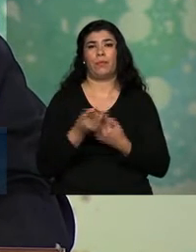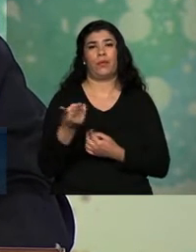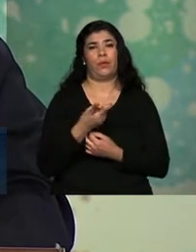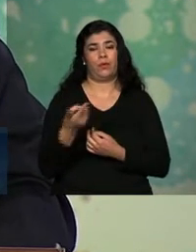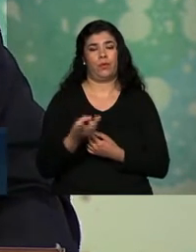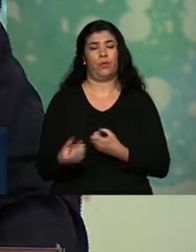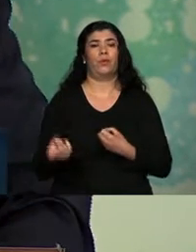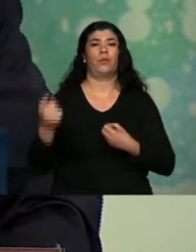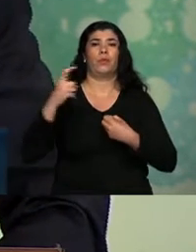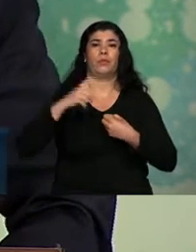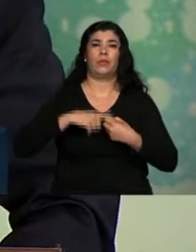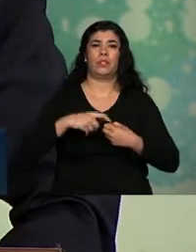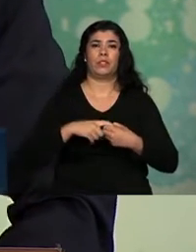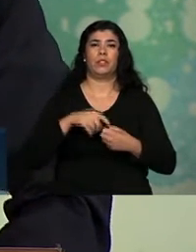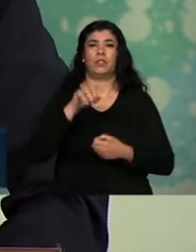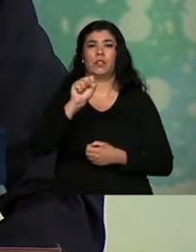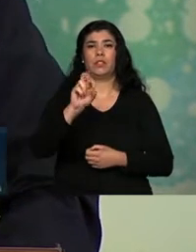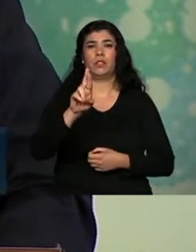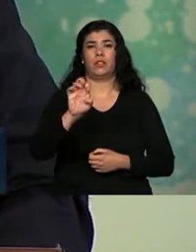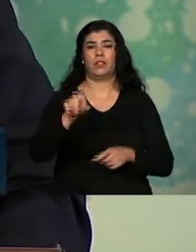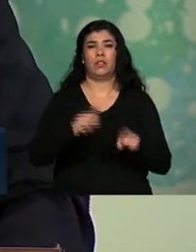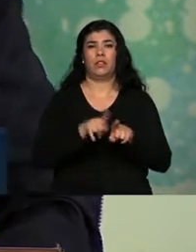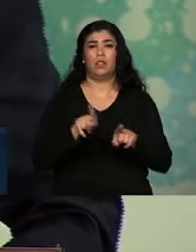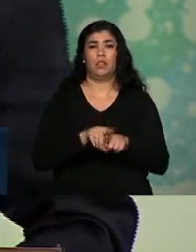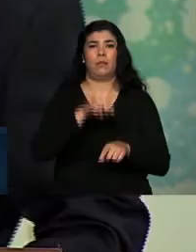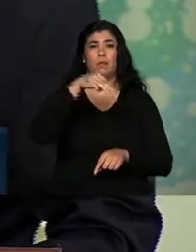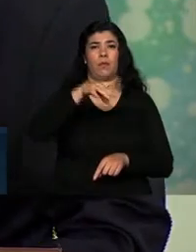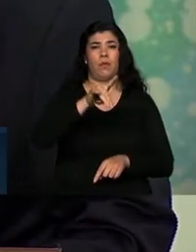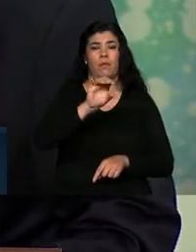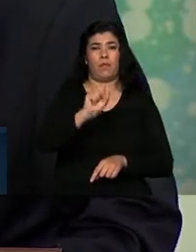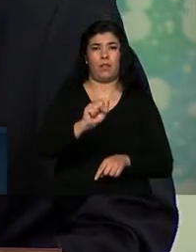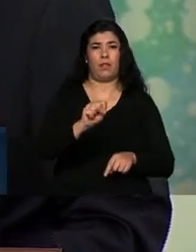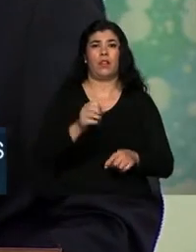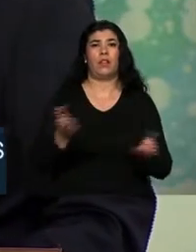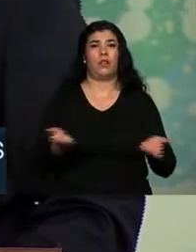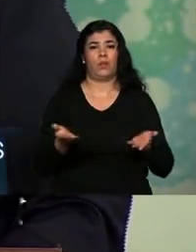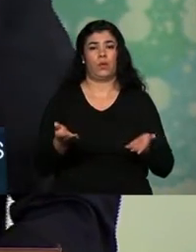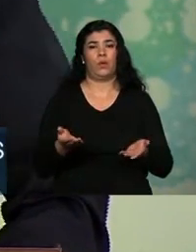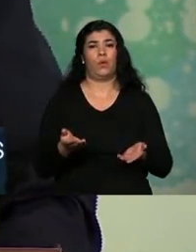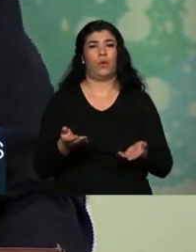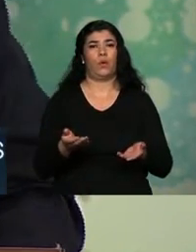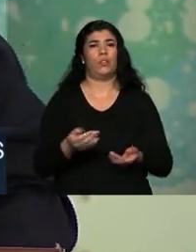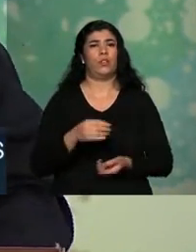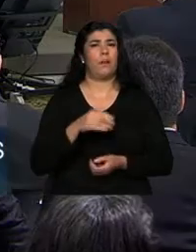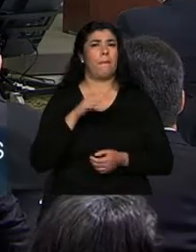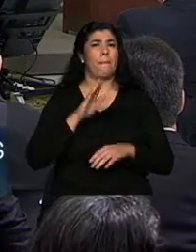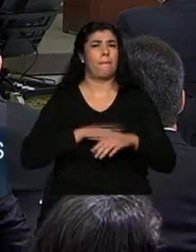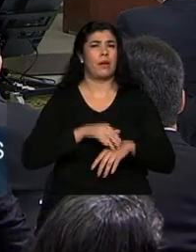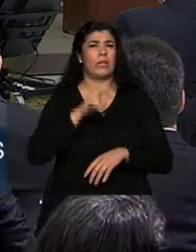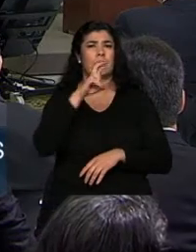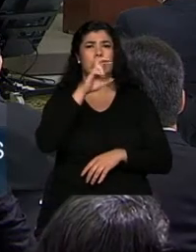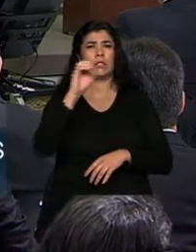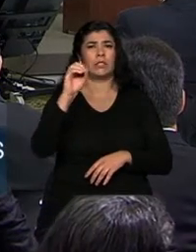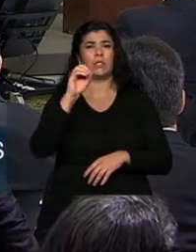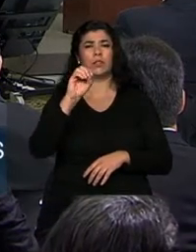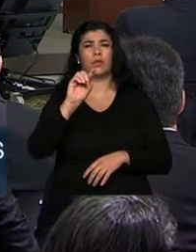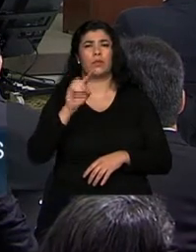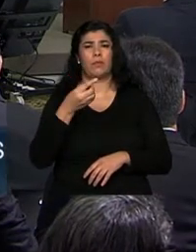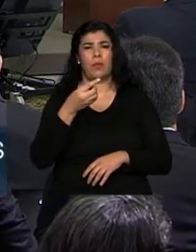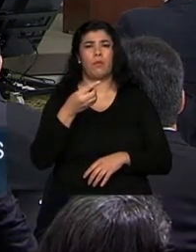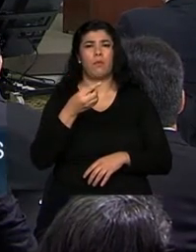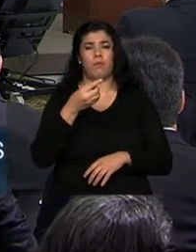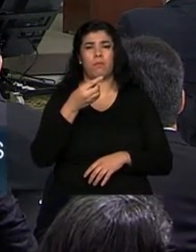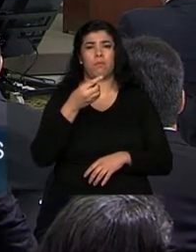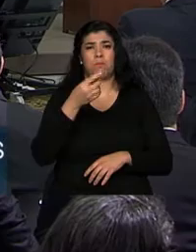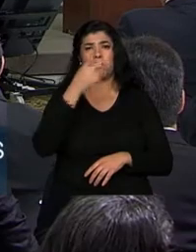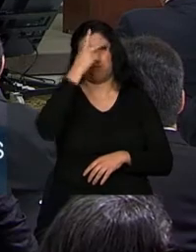Ministério do Desenvolvimento Social da ministra Tereza Campelo. Hoje, presidenta, 500 mil de